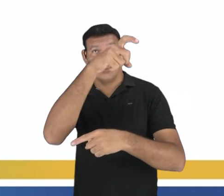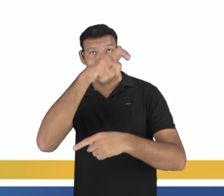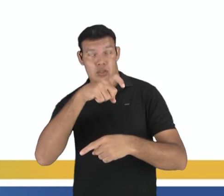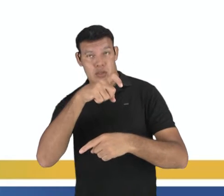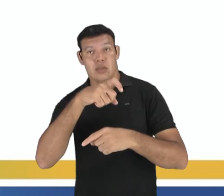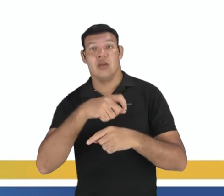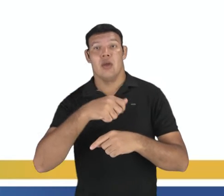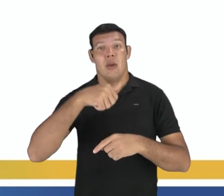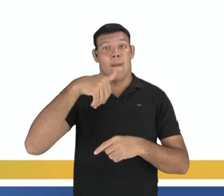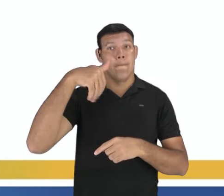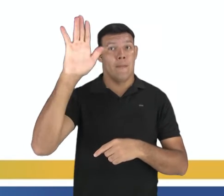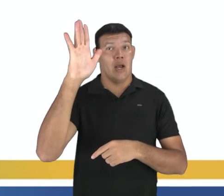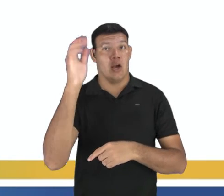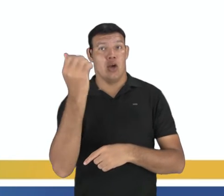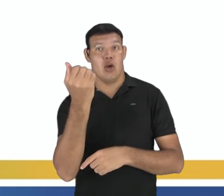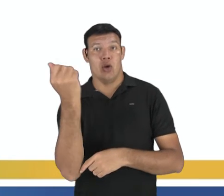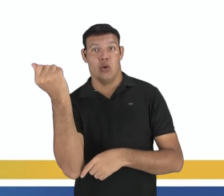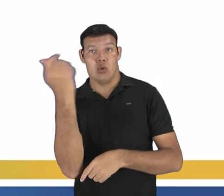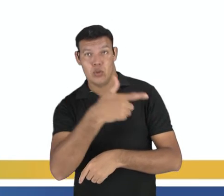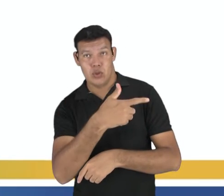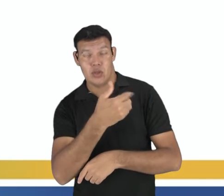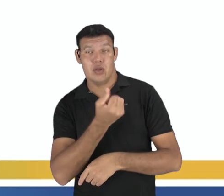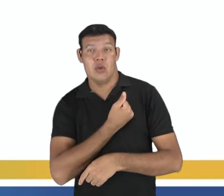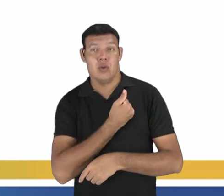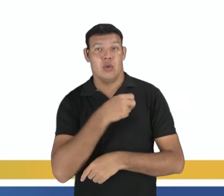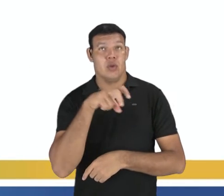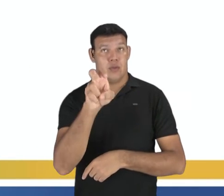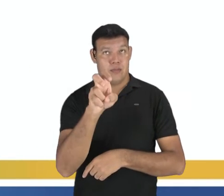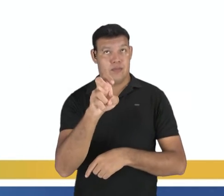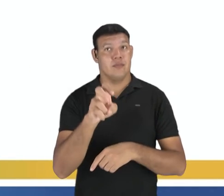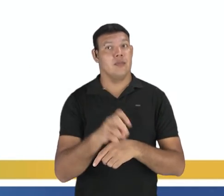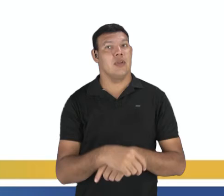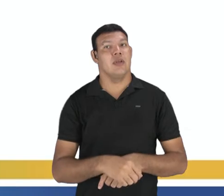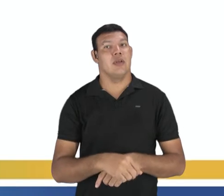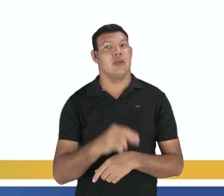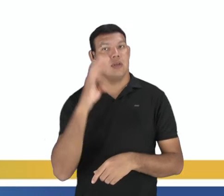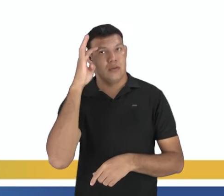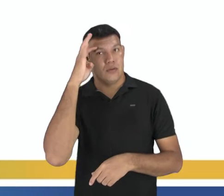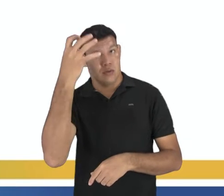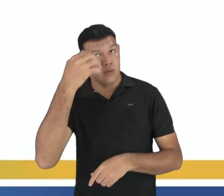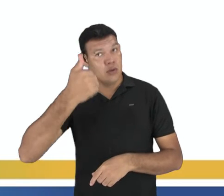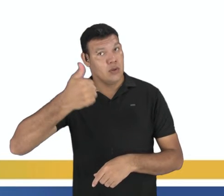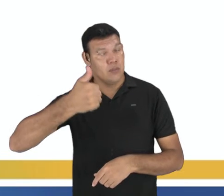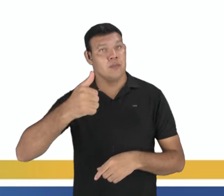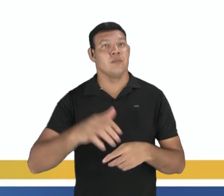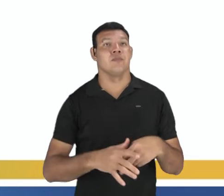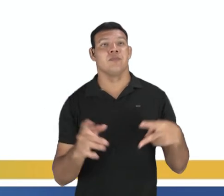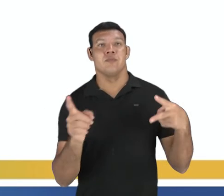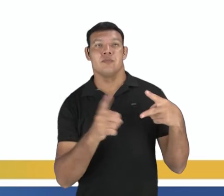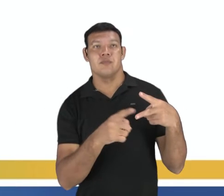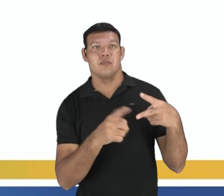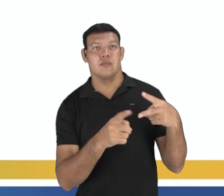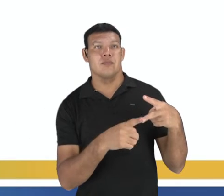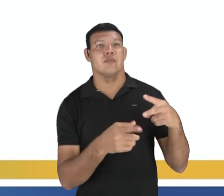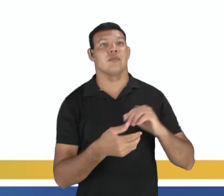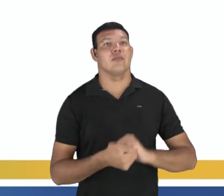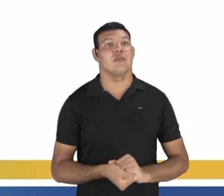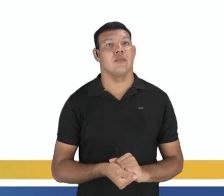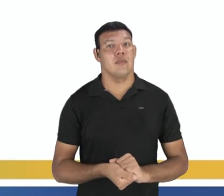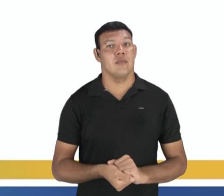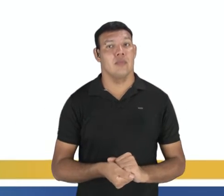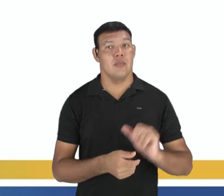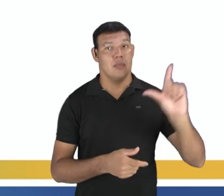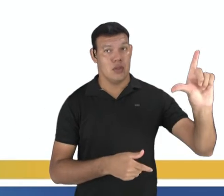é maior que 5. Então, essa é a primeira solução. A segunda coisa é, como